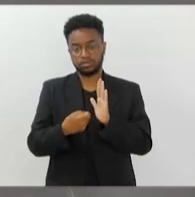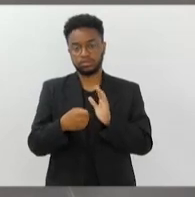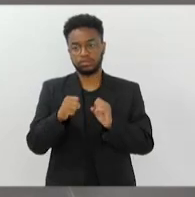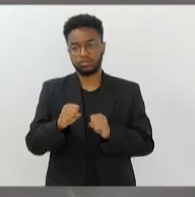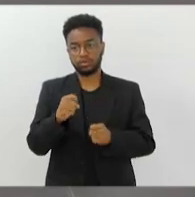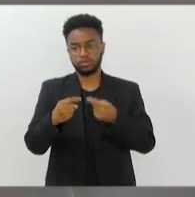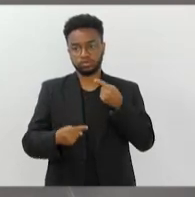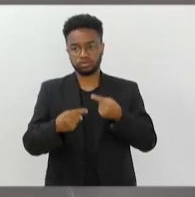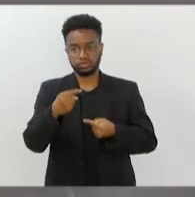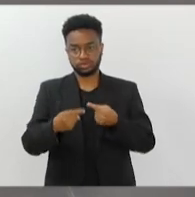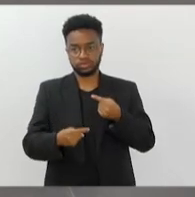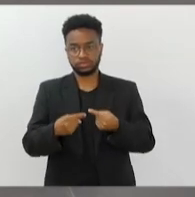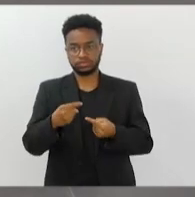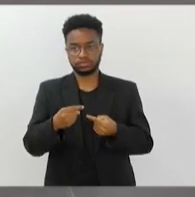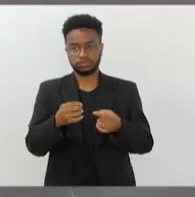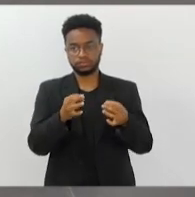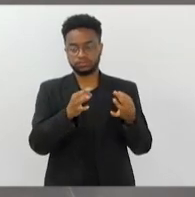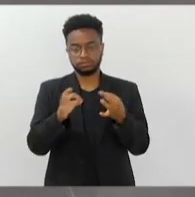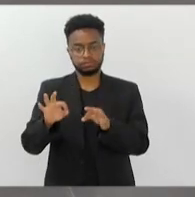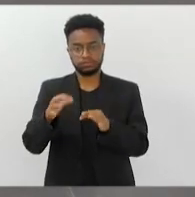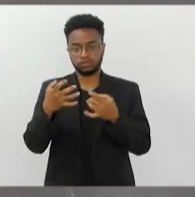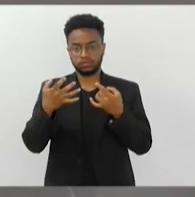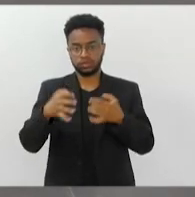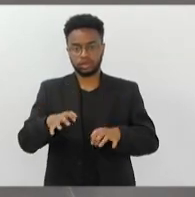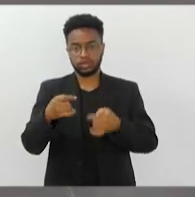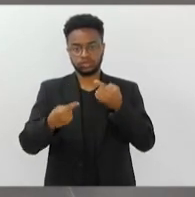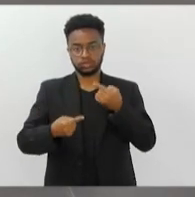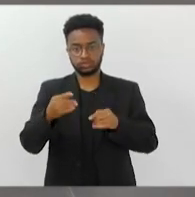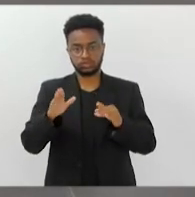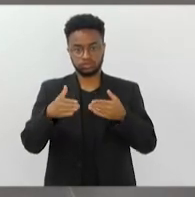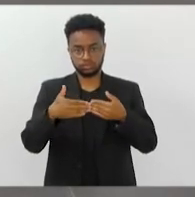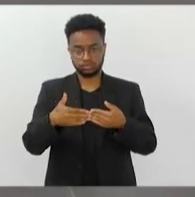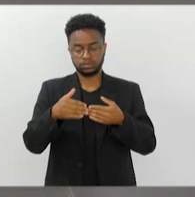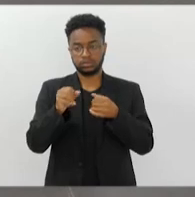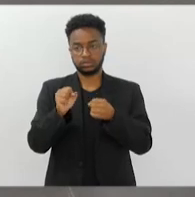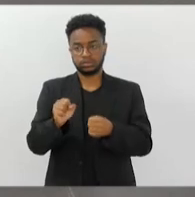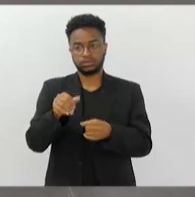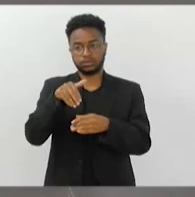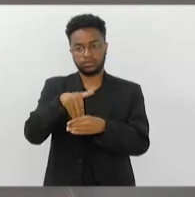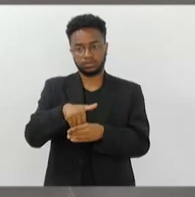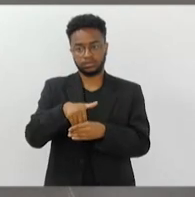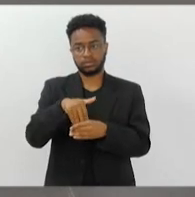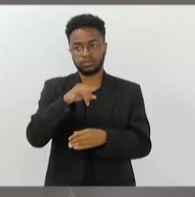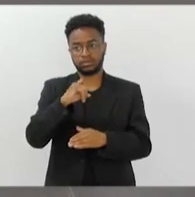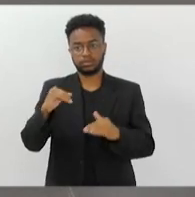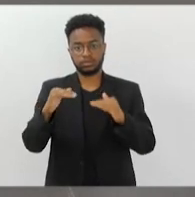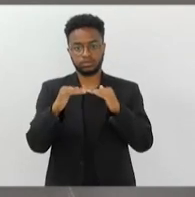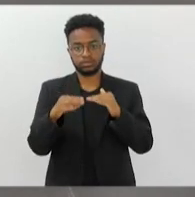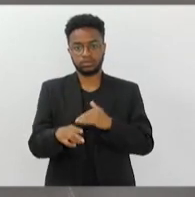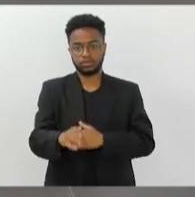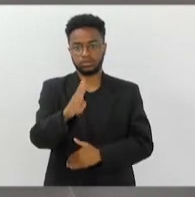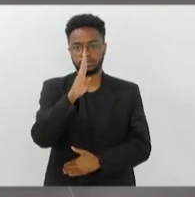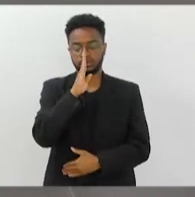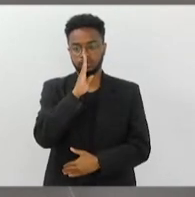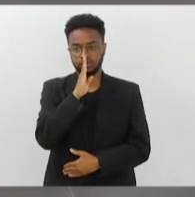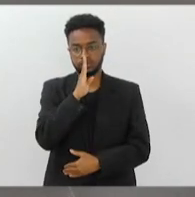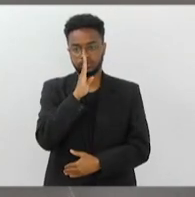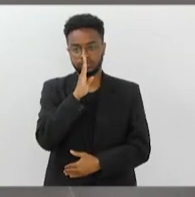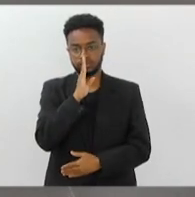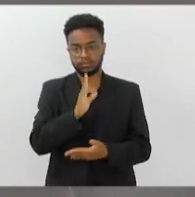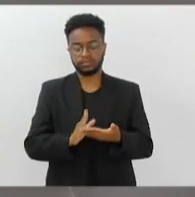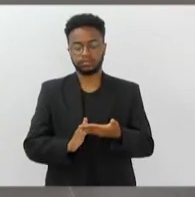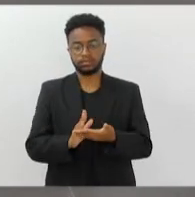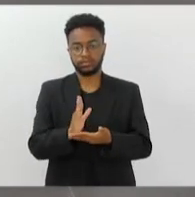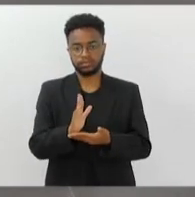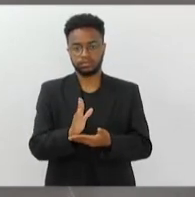discussão. Não havendo quem queira discutir, encerrada a discussão. Em votação, os senhores que aprovam, permanecem como